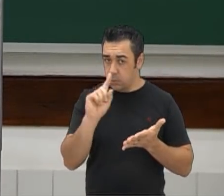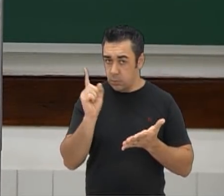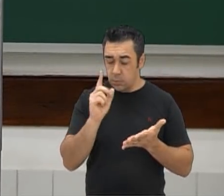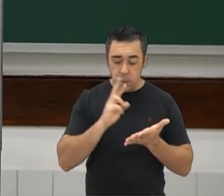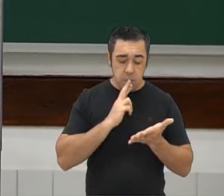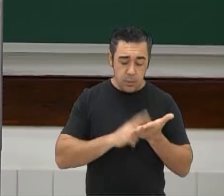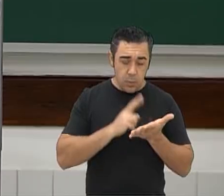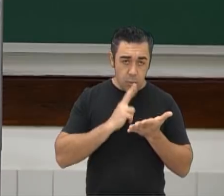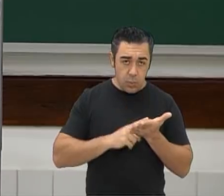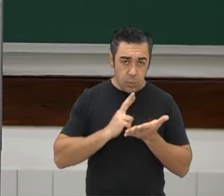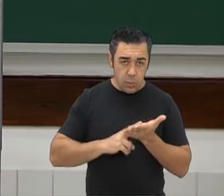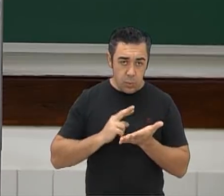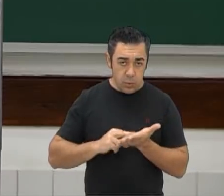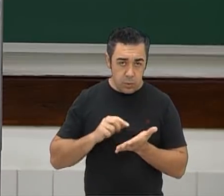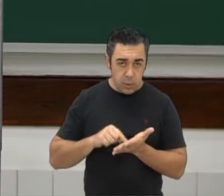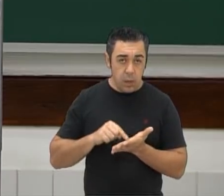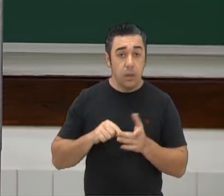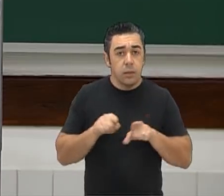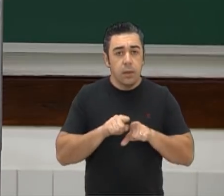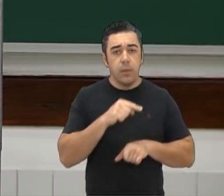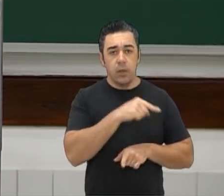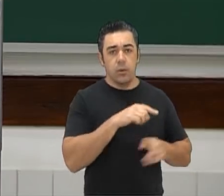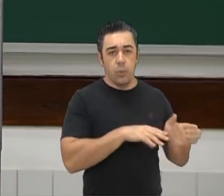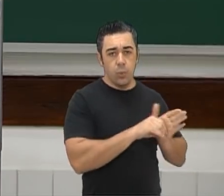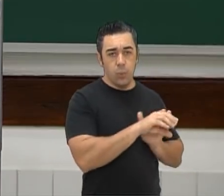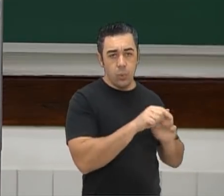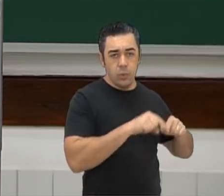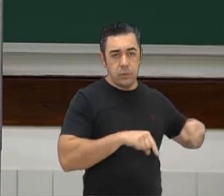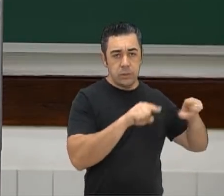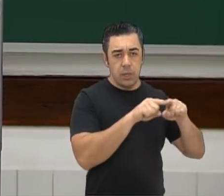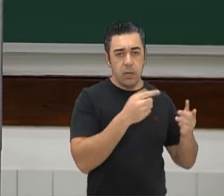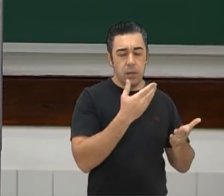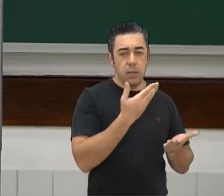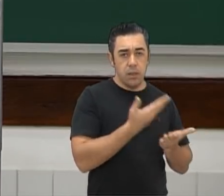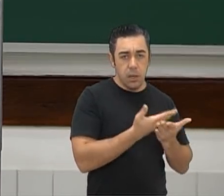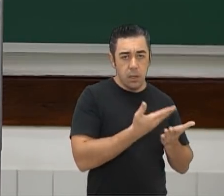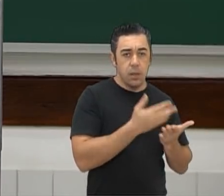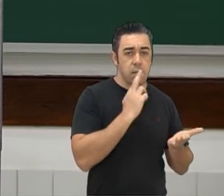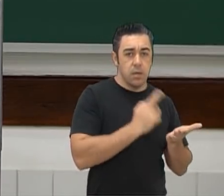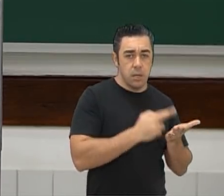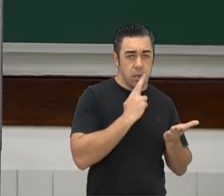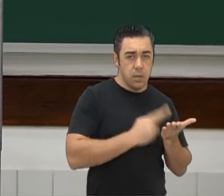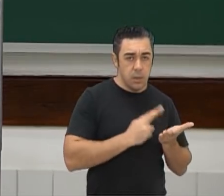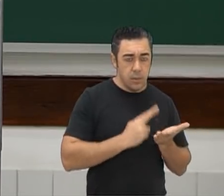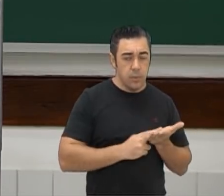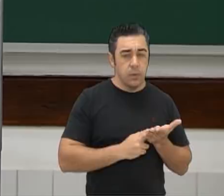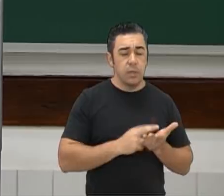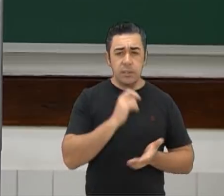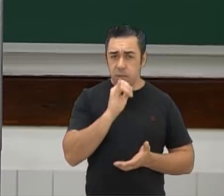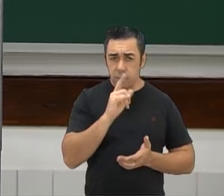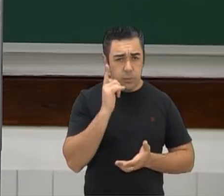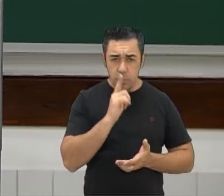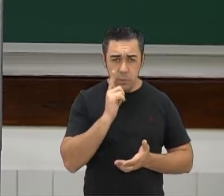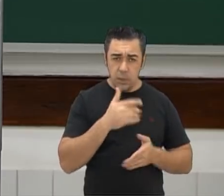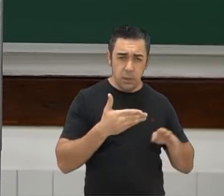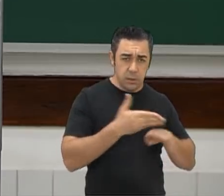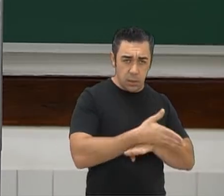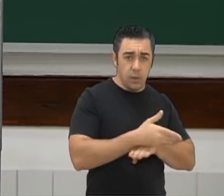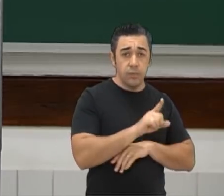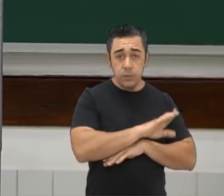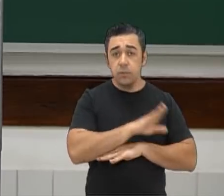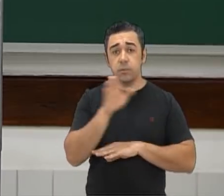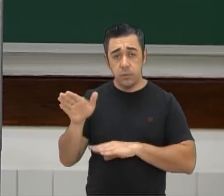disponíveis no Classroom. Caso não tenha como acessar a ferramenta, entre em contato com a escola para que você possa